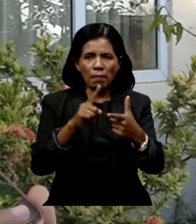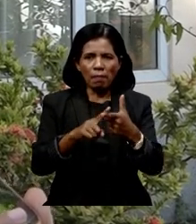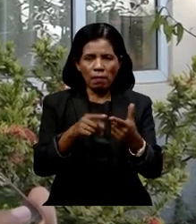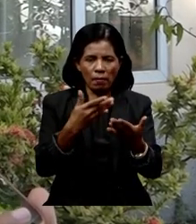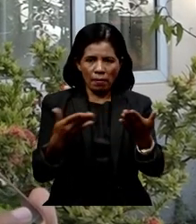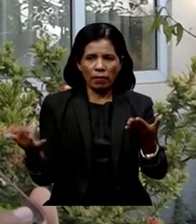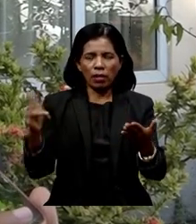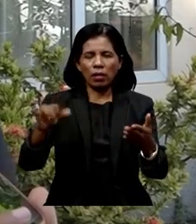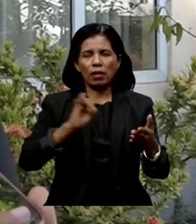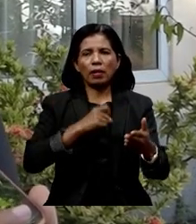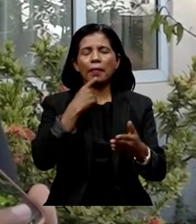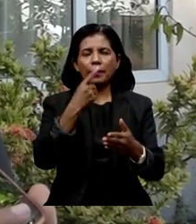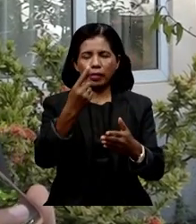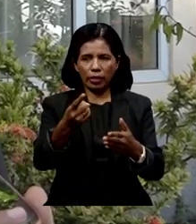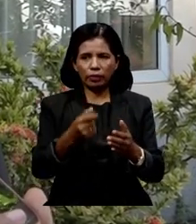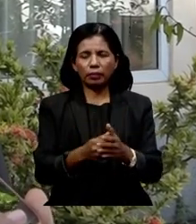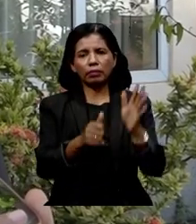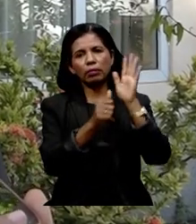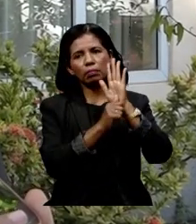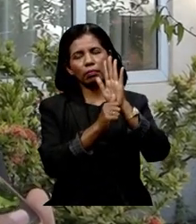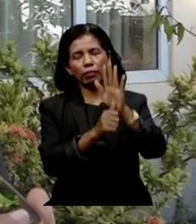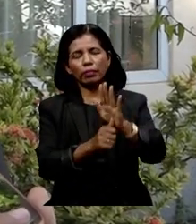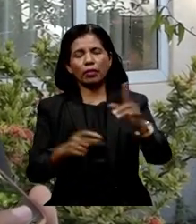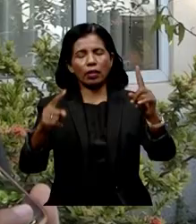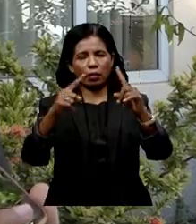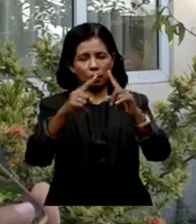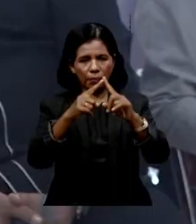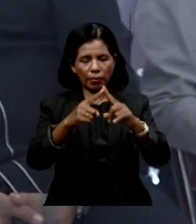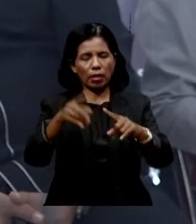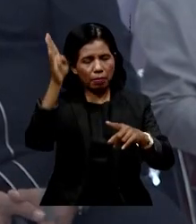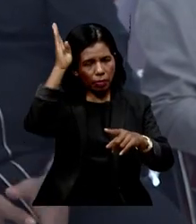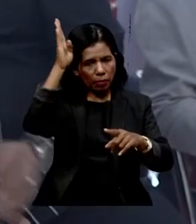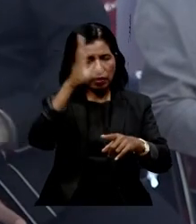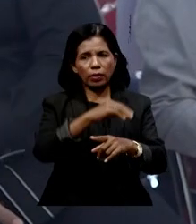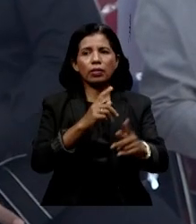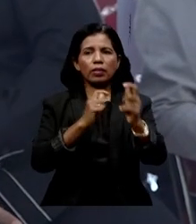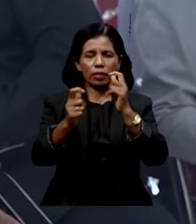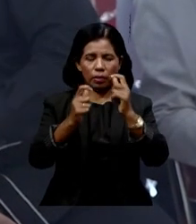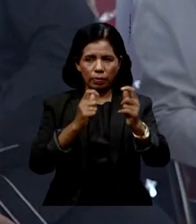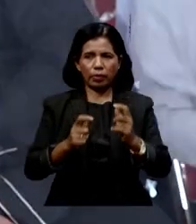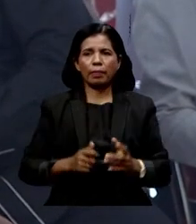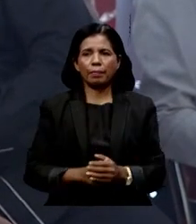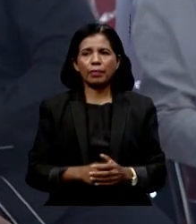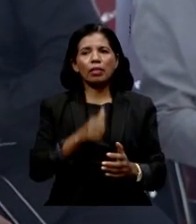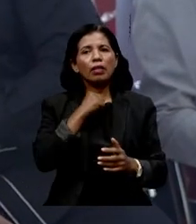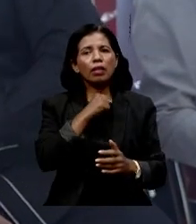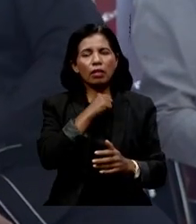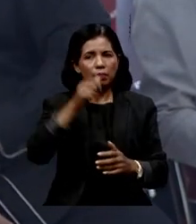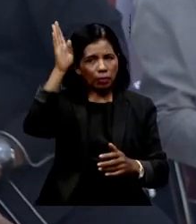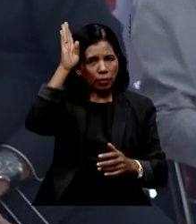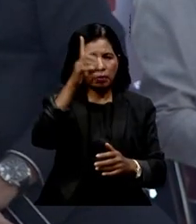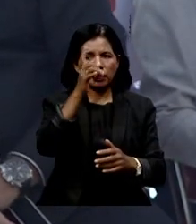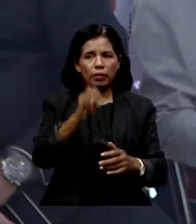Sassanser, na verdade, a me apresenta para Sua Eminência, não mostra para transporte. Nunemos, Arcebispo Arquidiocese Dili,